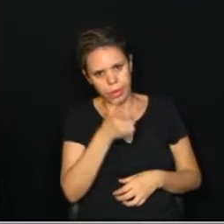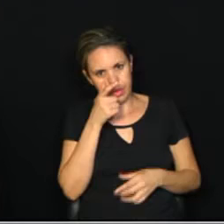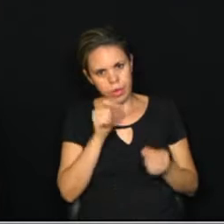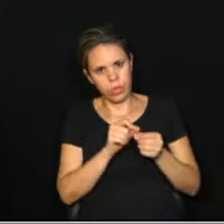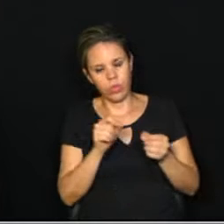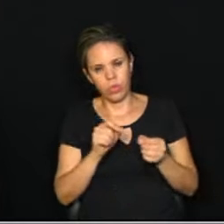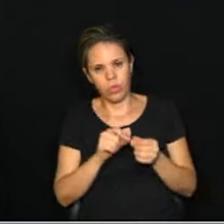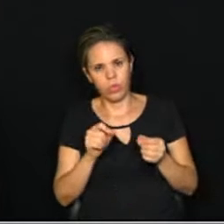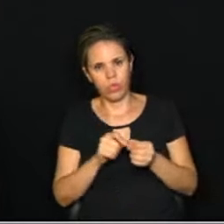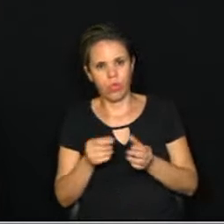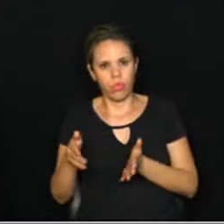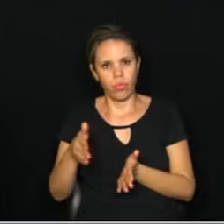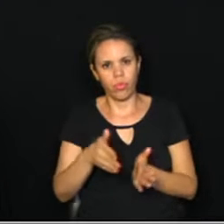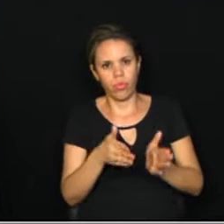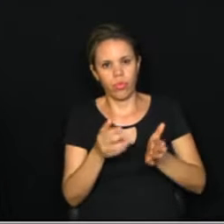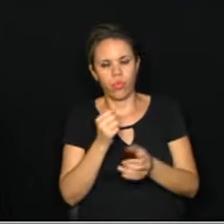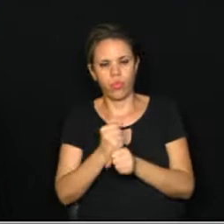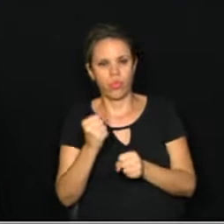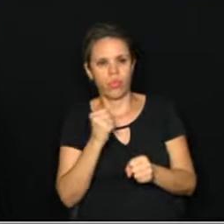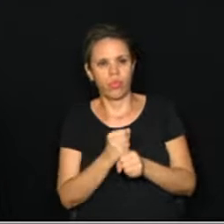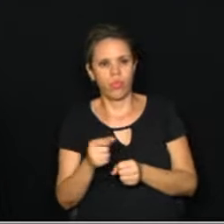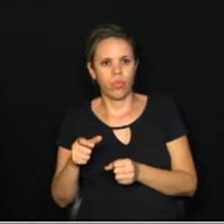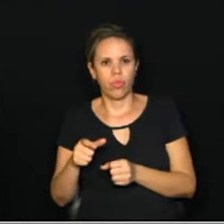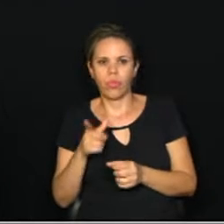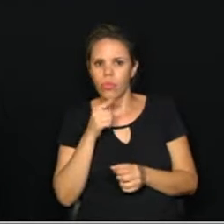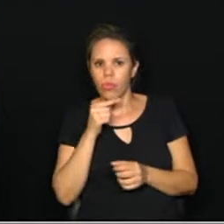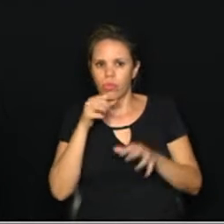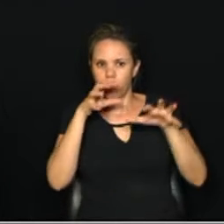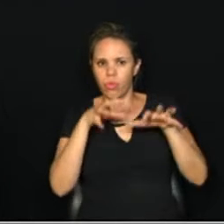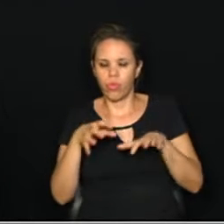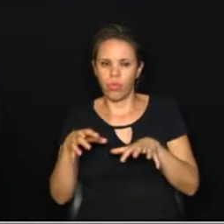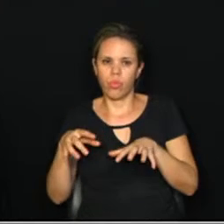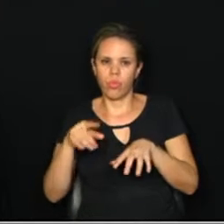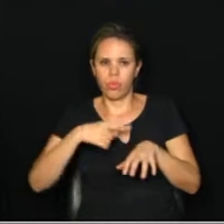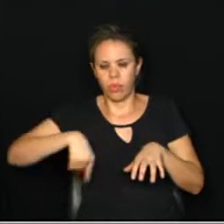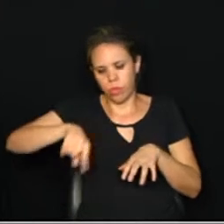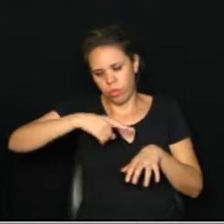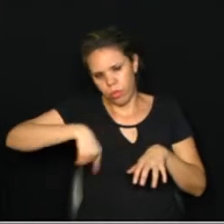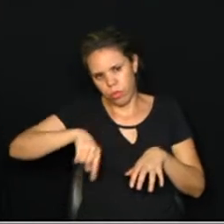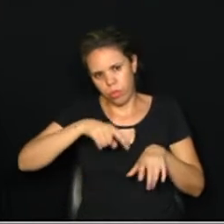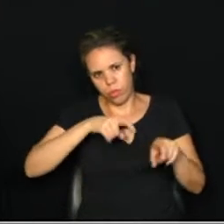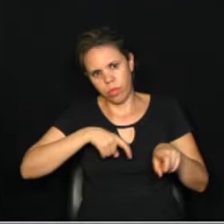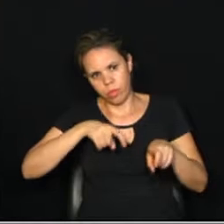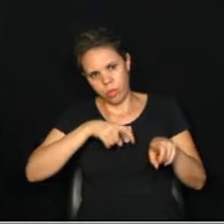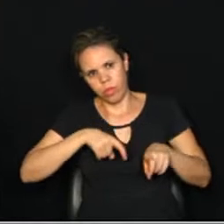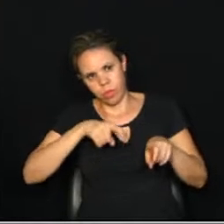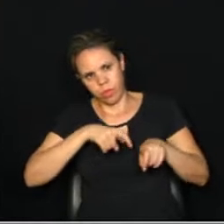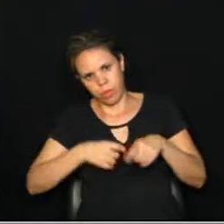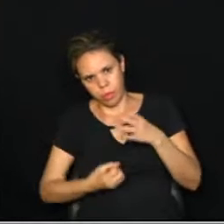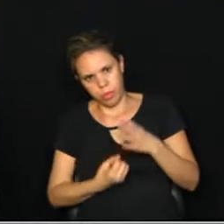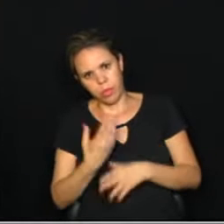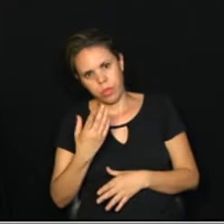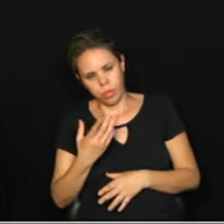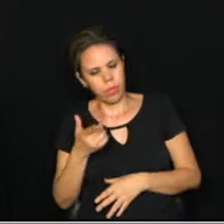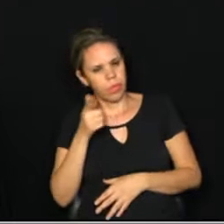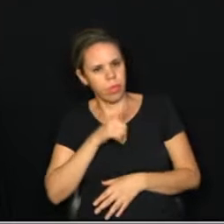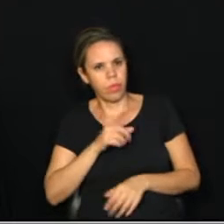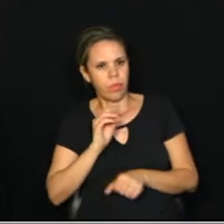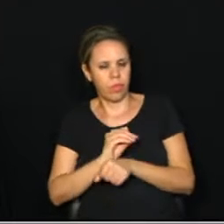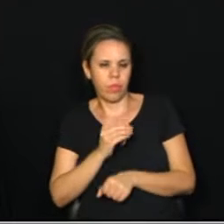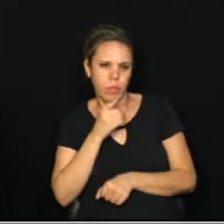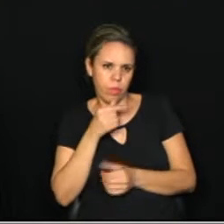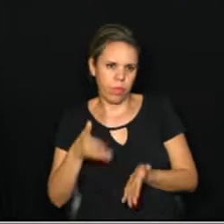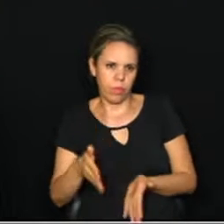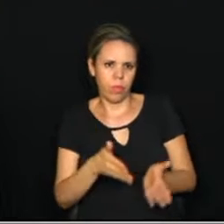aquelas cacimbas, né, onde você armazena a água da chuva na área rural, isso faz com que ocorra a recarga do lençol